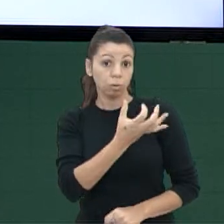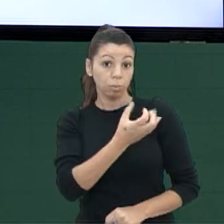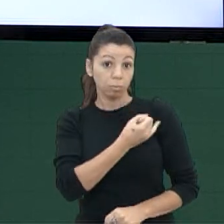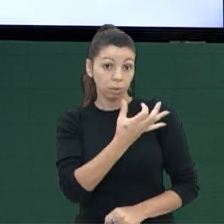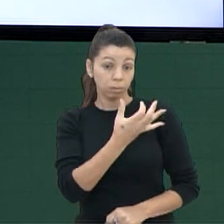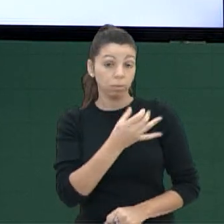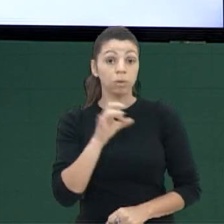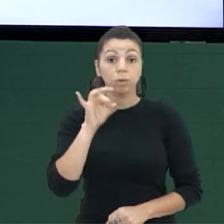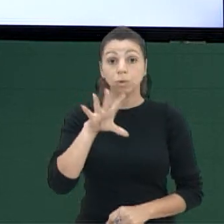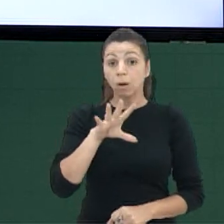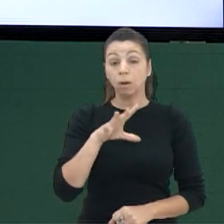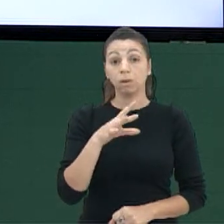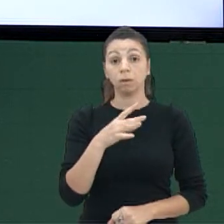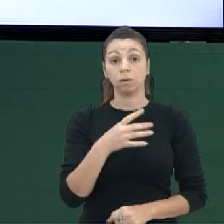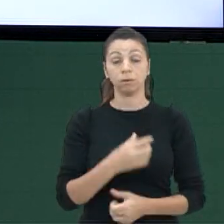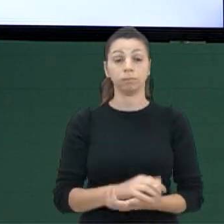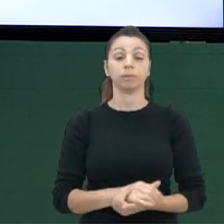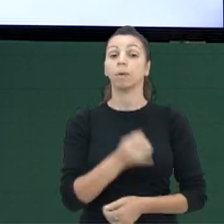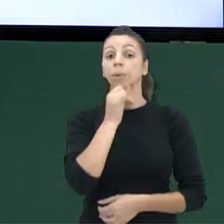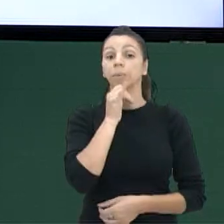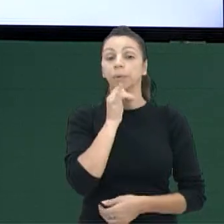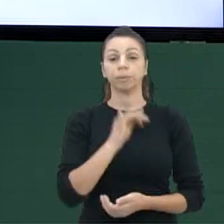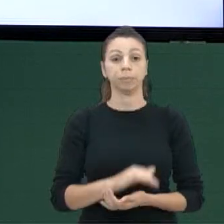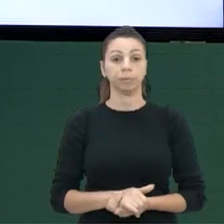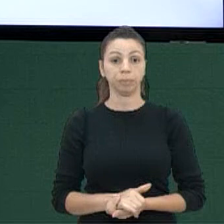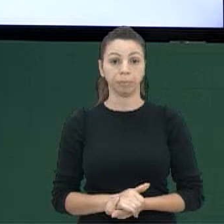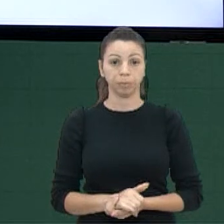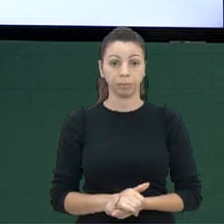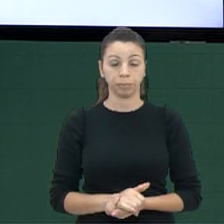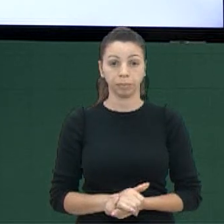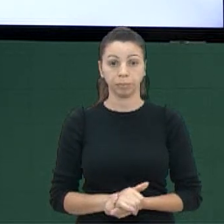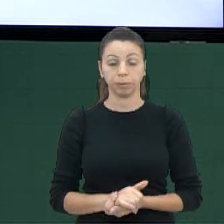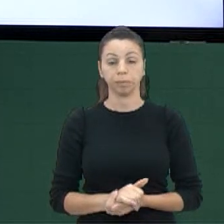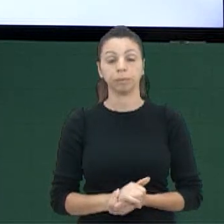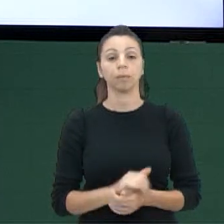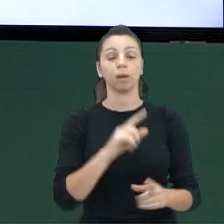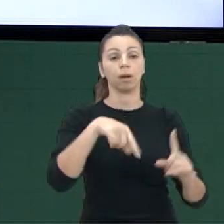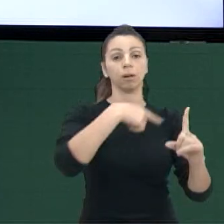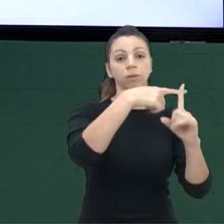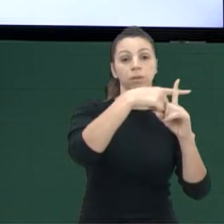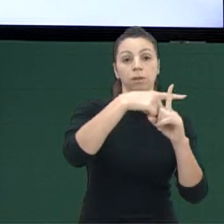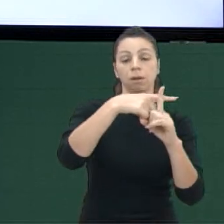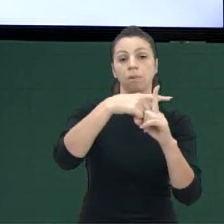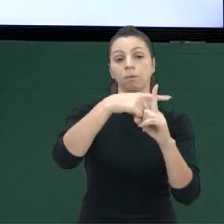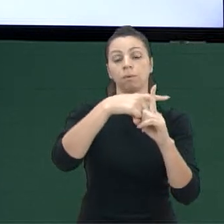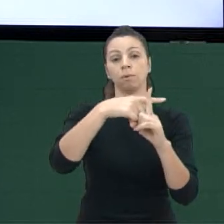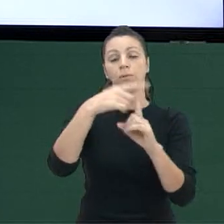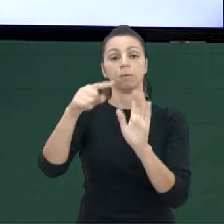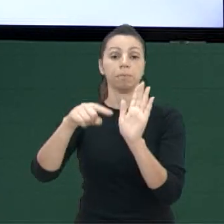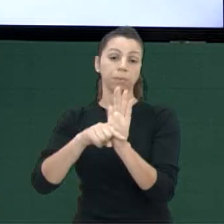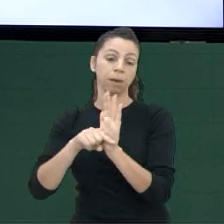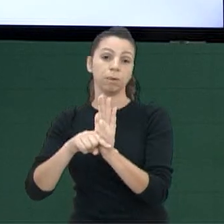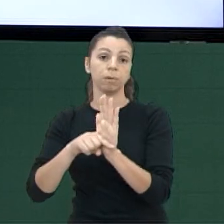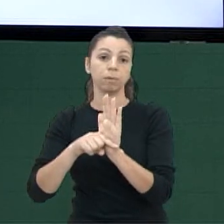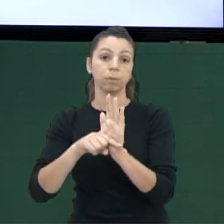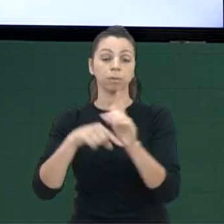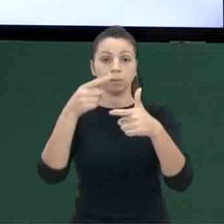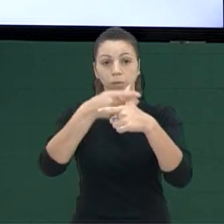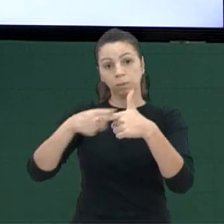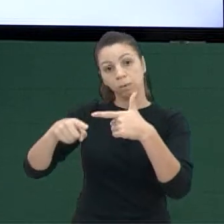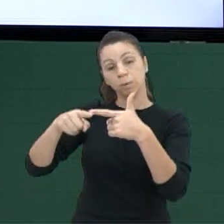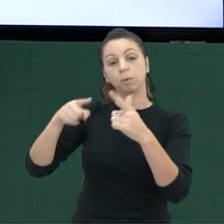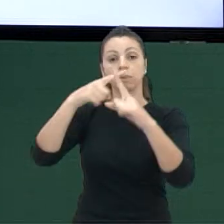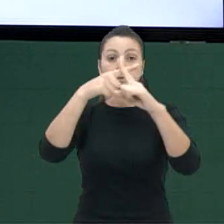são várias contas. Por exemplo, adição, subtração, multiplicação, divisão, tudo junto e